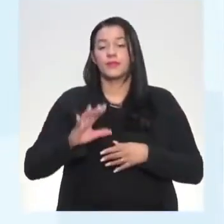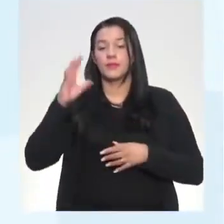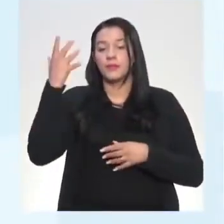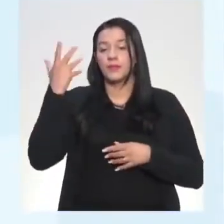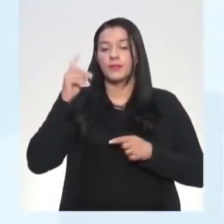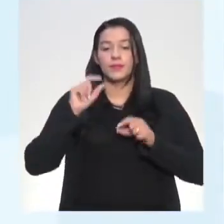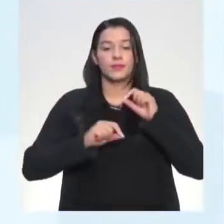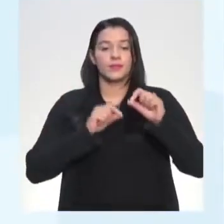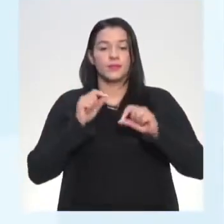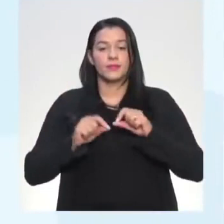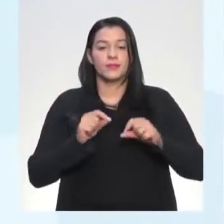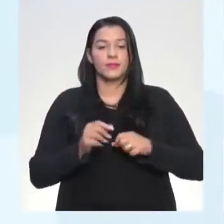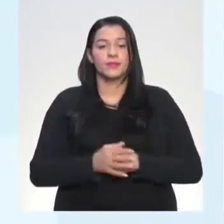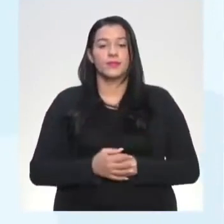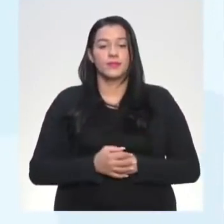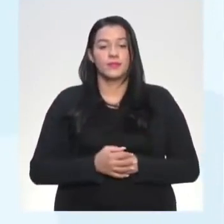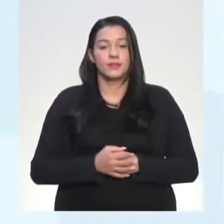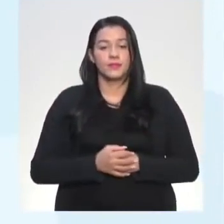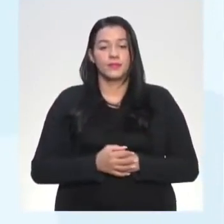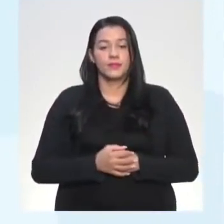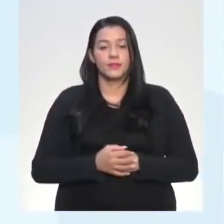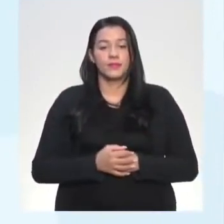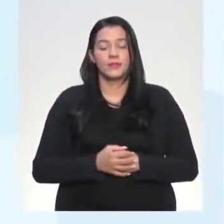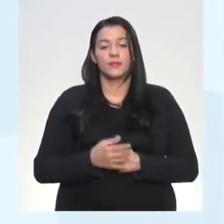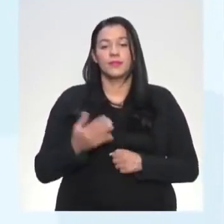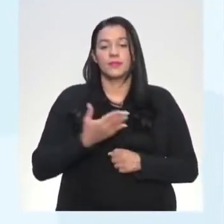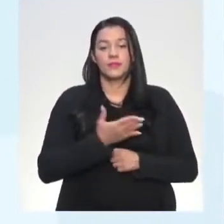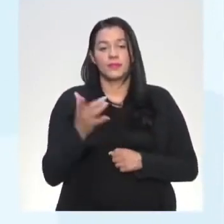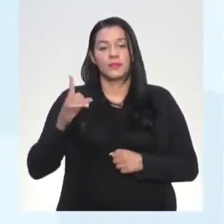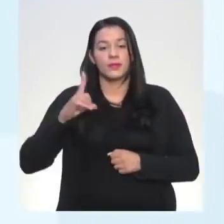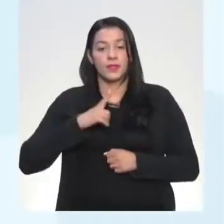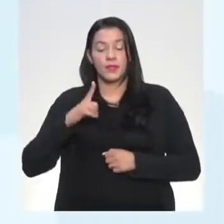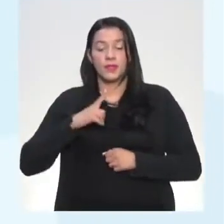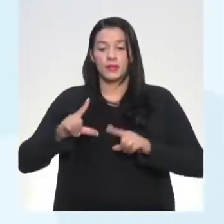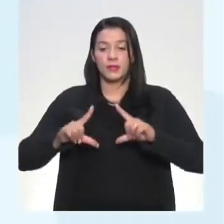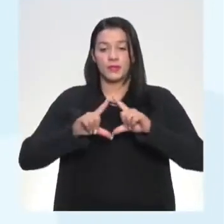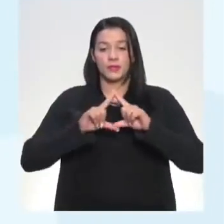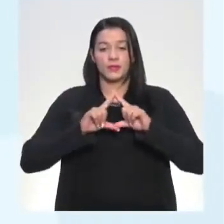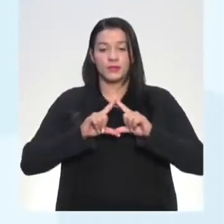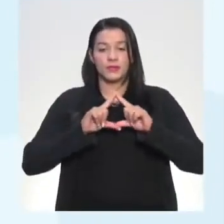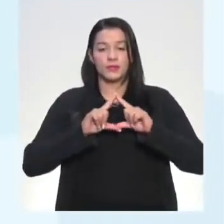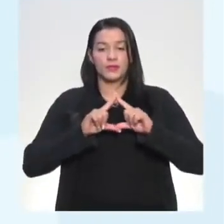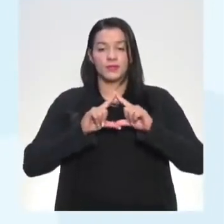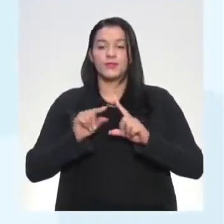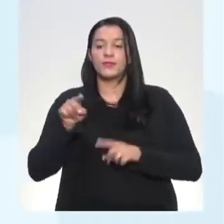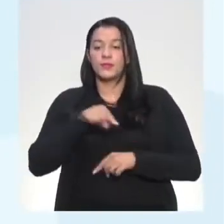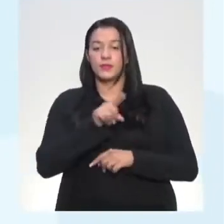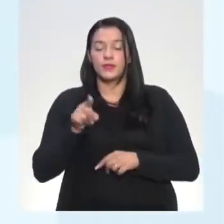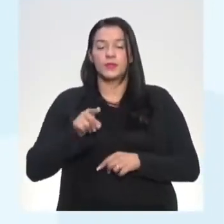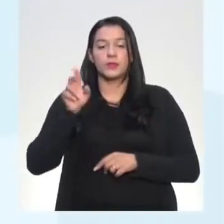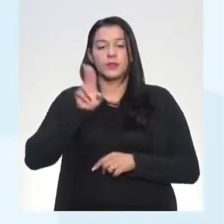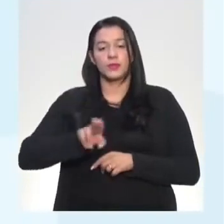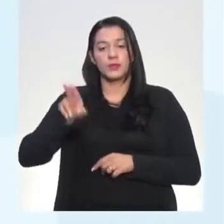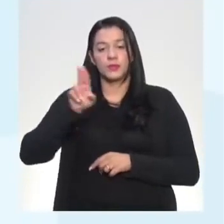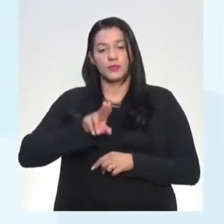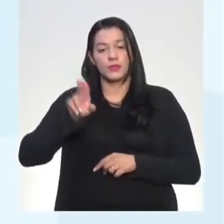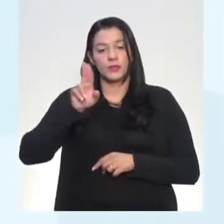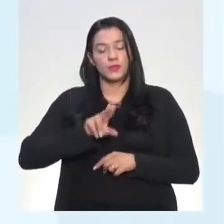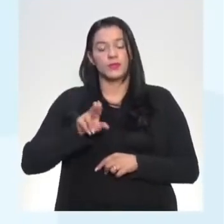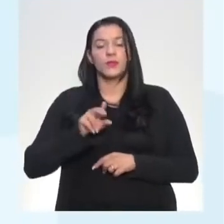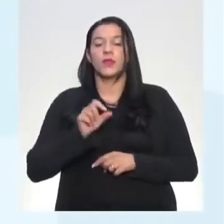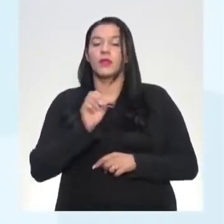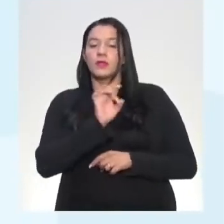nosso trabalhinho aí. Diga. Agora tem um polígono, né? Um triângulo, né? Então, né? utilizando a notação para